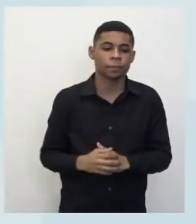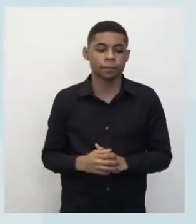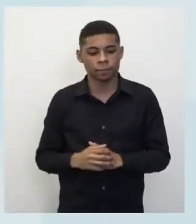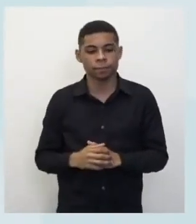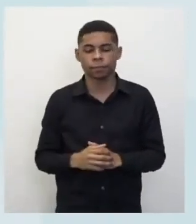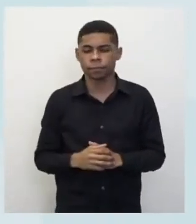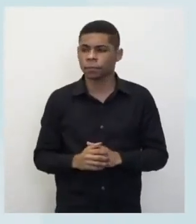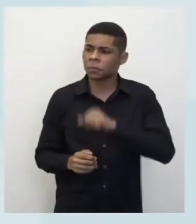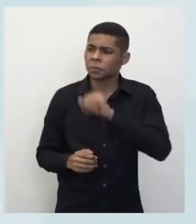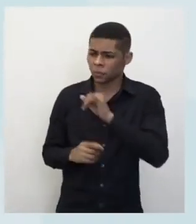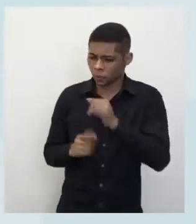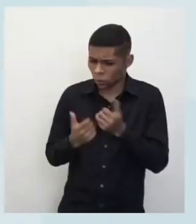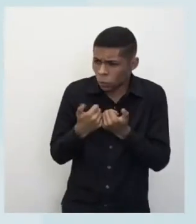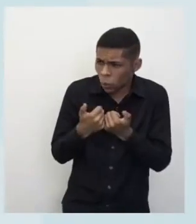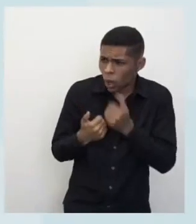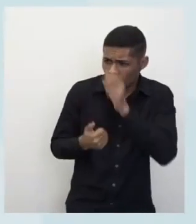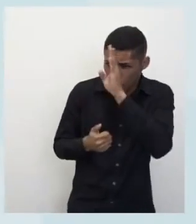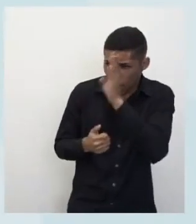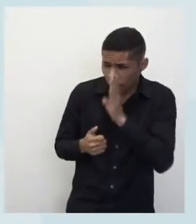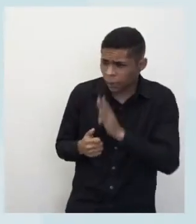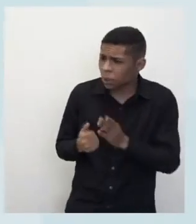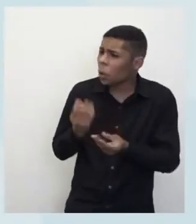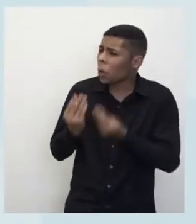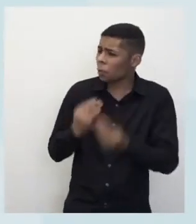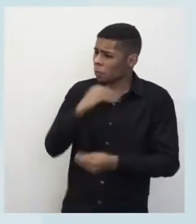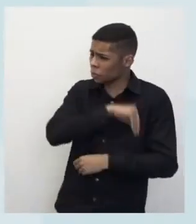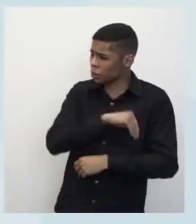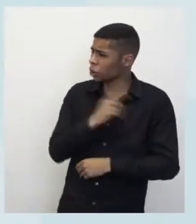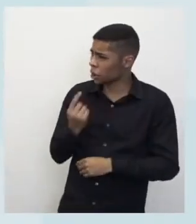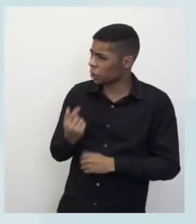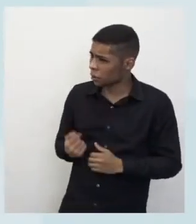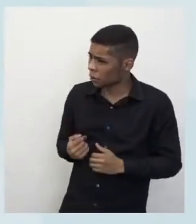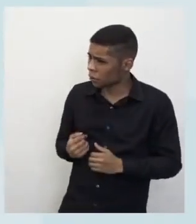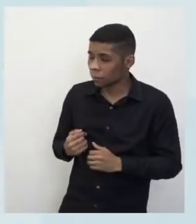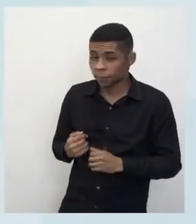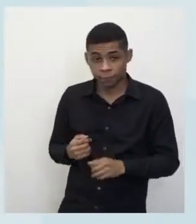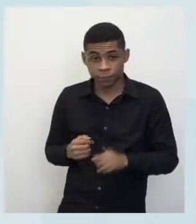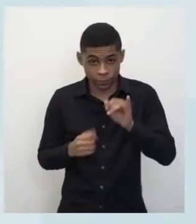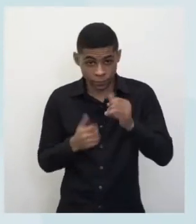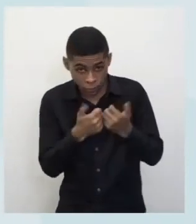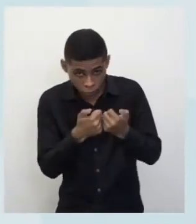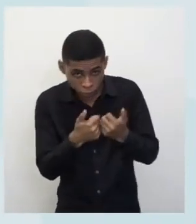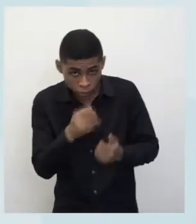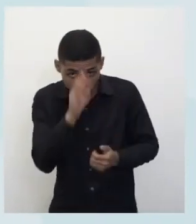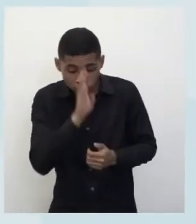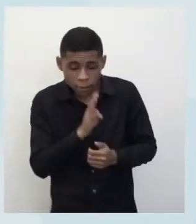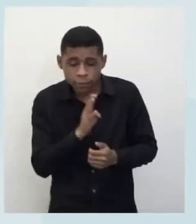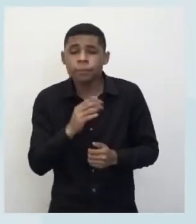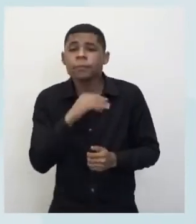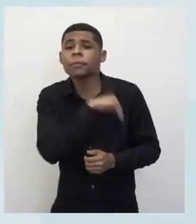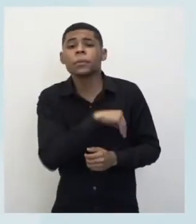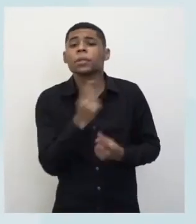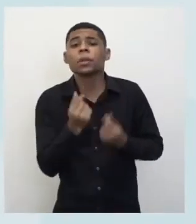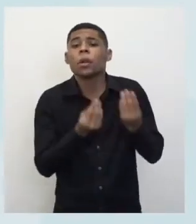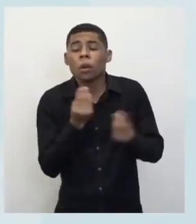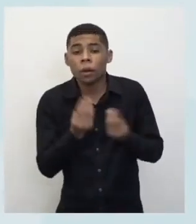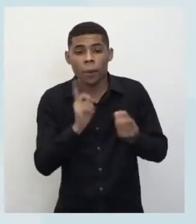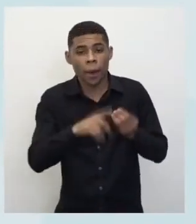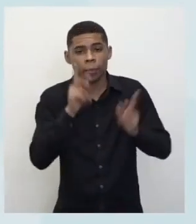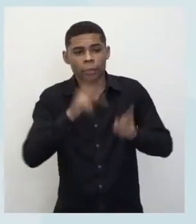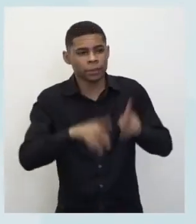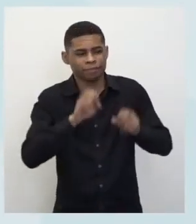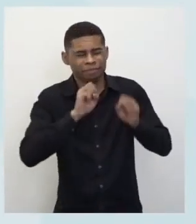Se o jogo é grátis, como vocês ganham dinheiro? Se o jogo é grátis, normalmente se ganha dinheiro com a